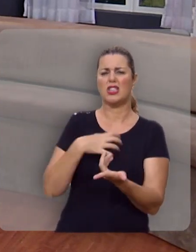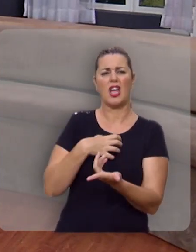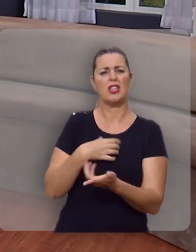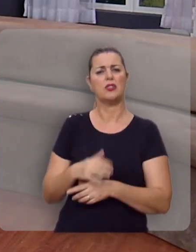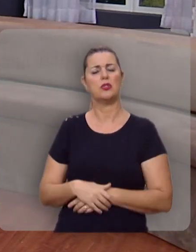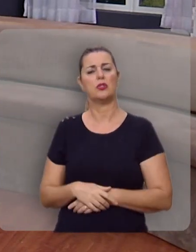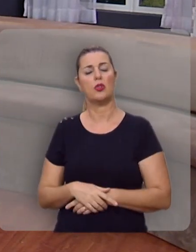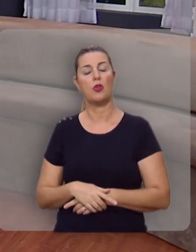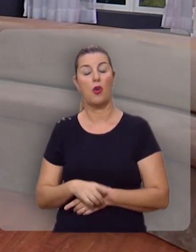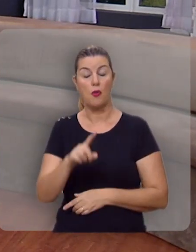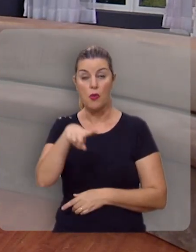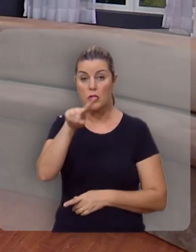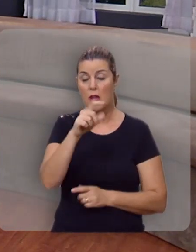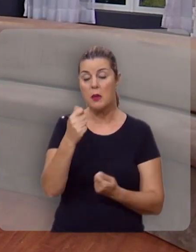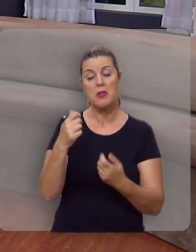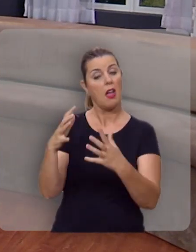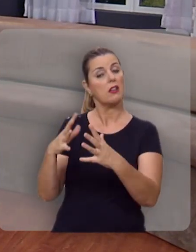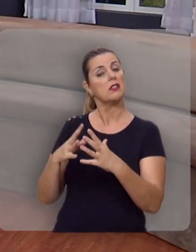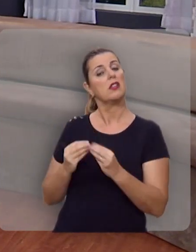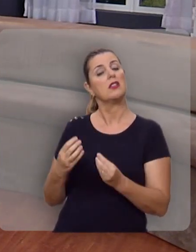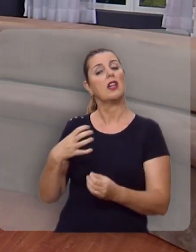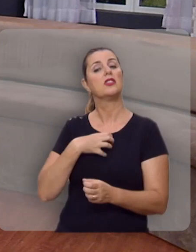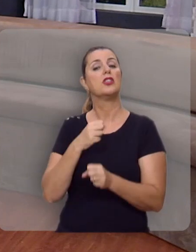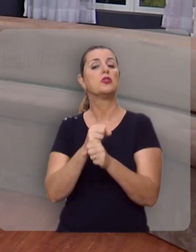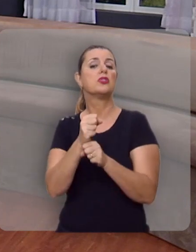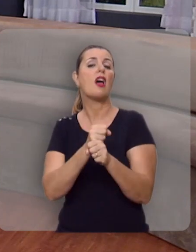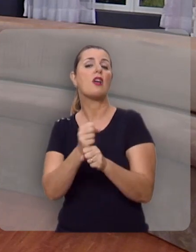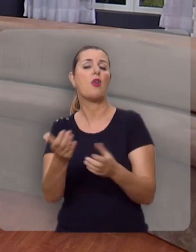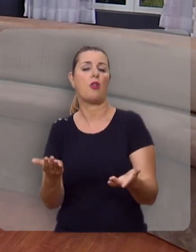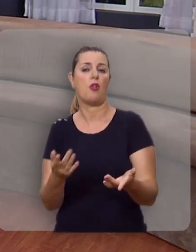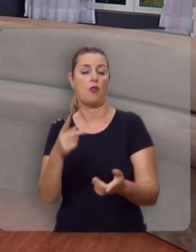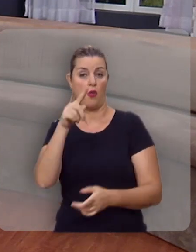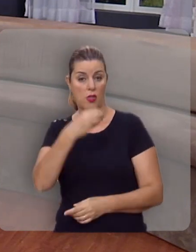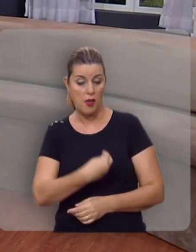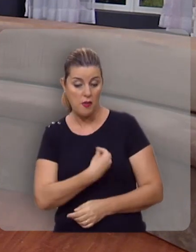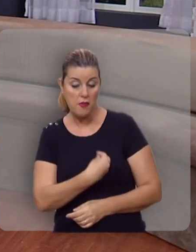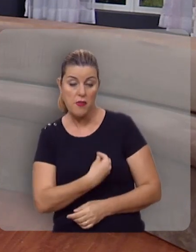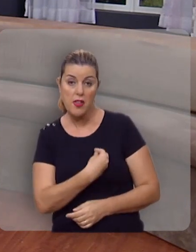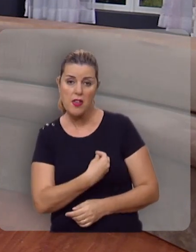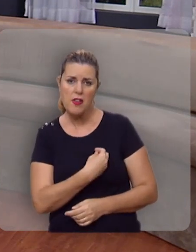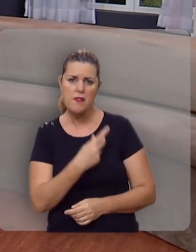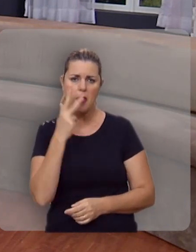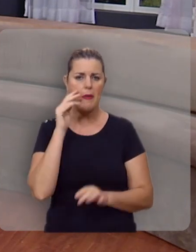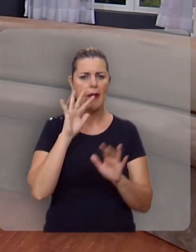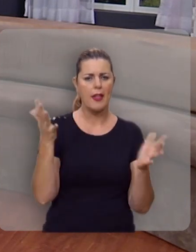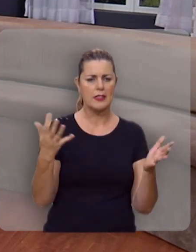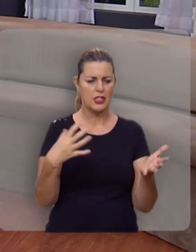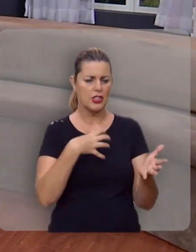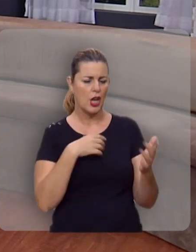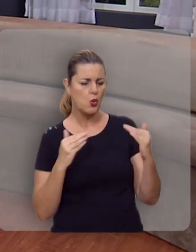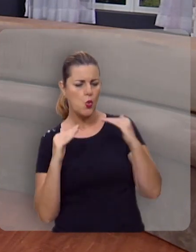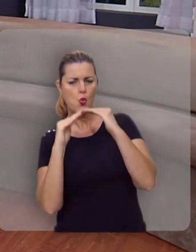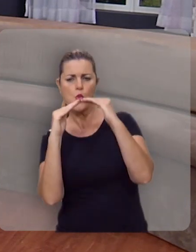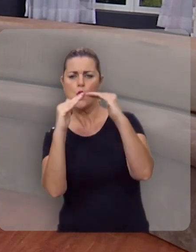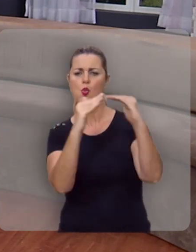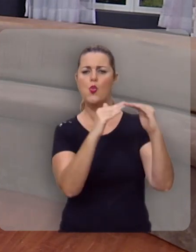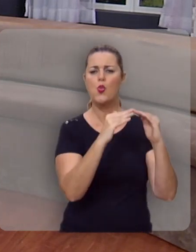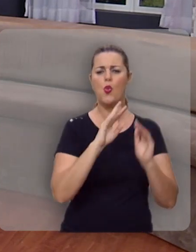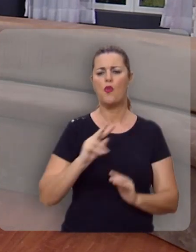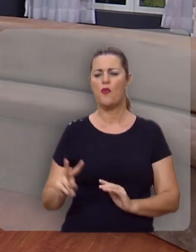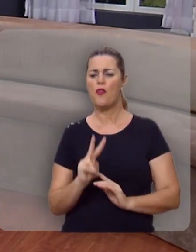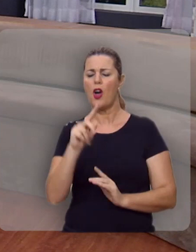isto e não vos conformeis com este século. Se você viver amoldado pelos